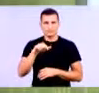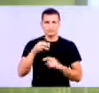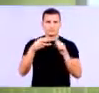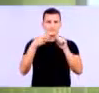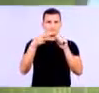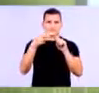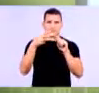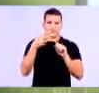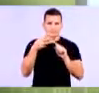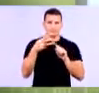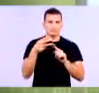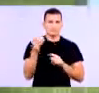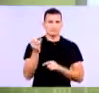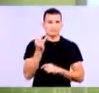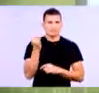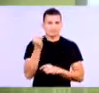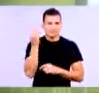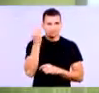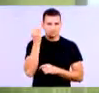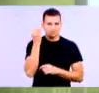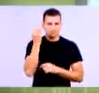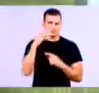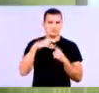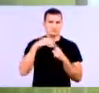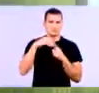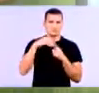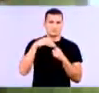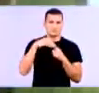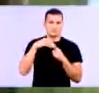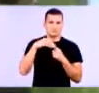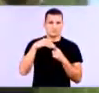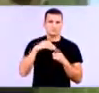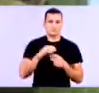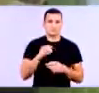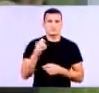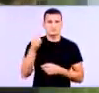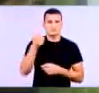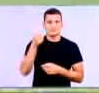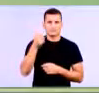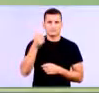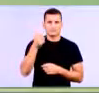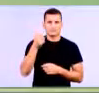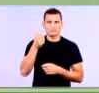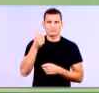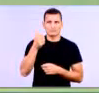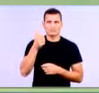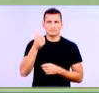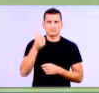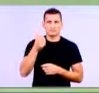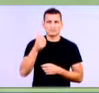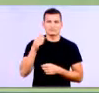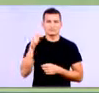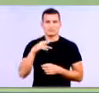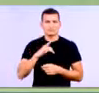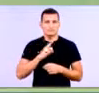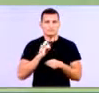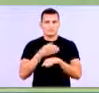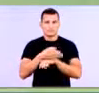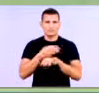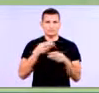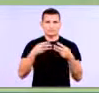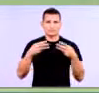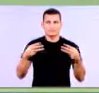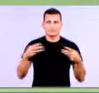3 fundamentais e primordiais aqui, né? Então, primeiro, essa definição aqui de quem terá acesso à